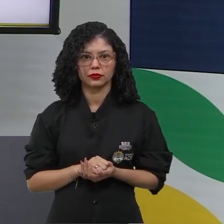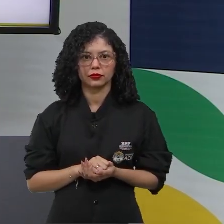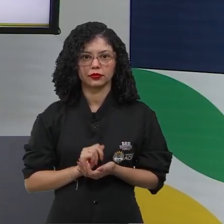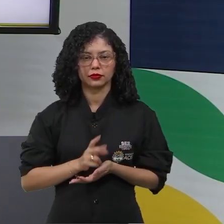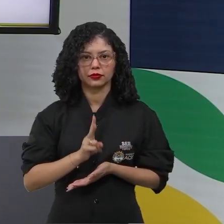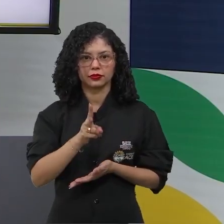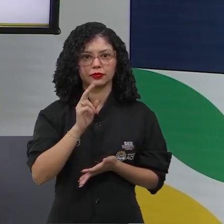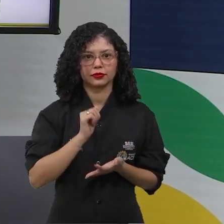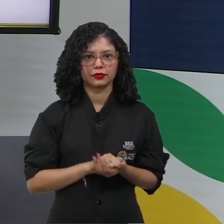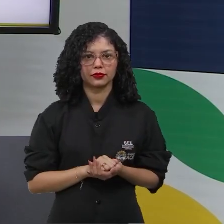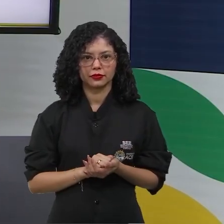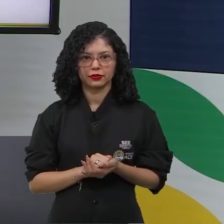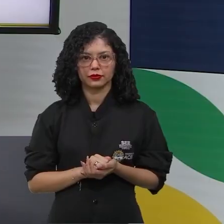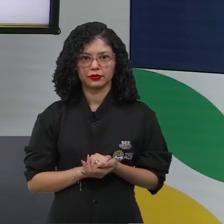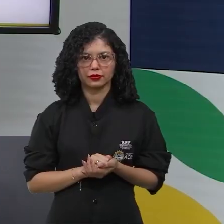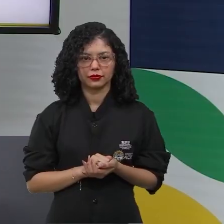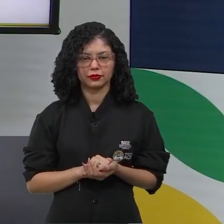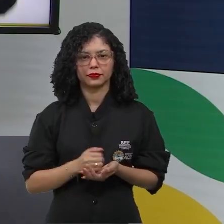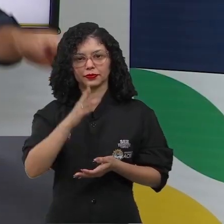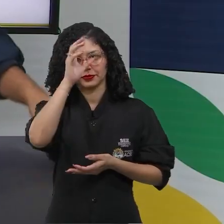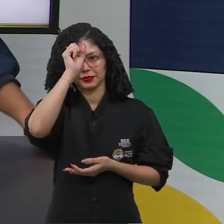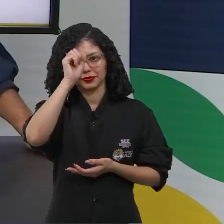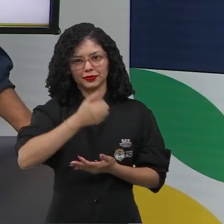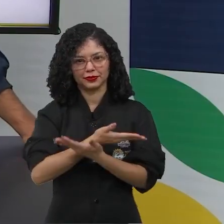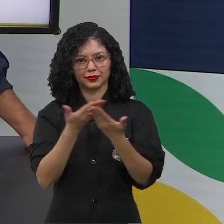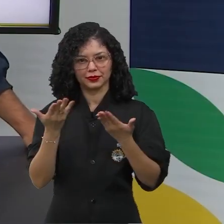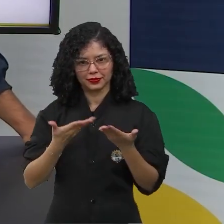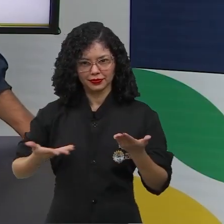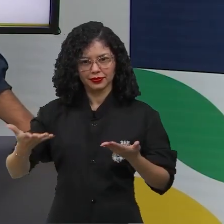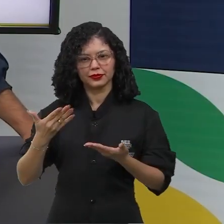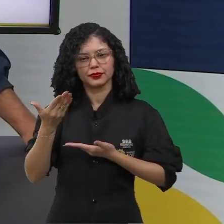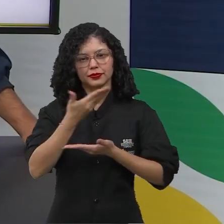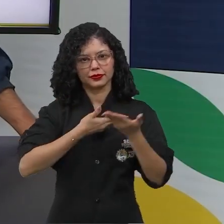vou seguir por aqui suplementando o conhecimento máximo que eu posso